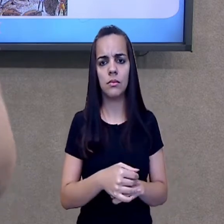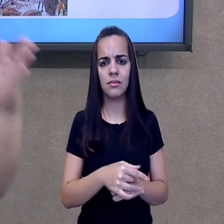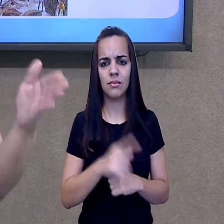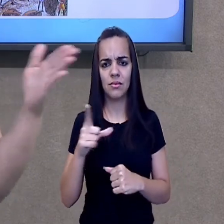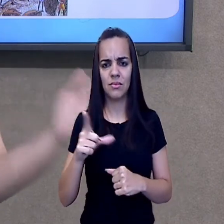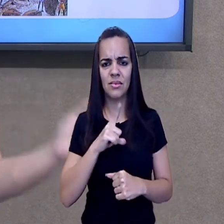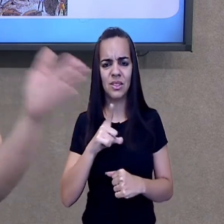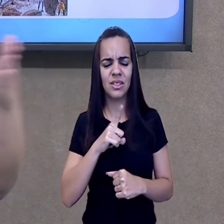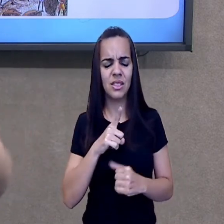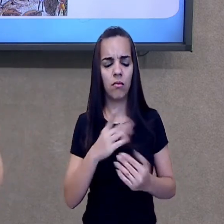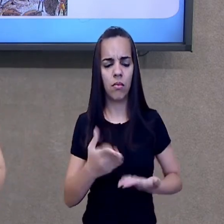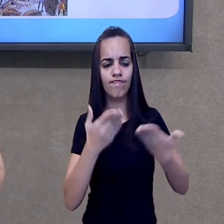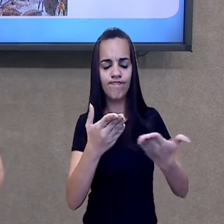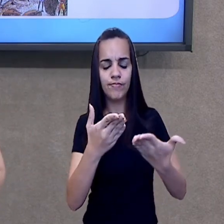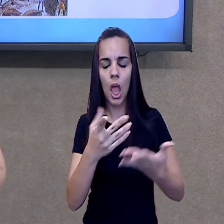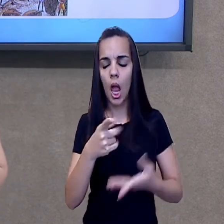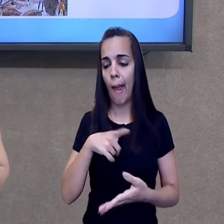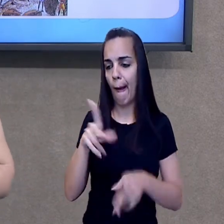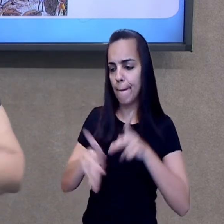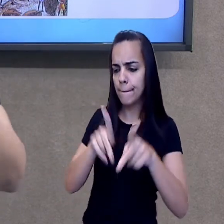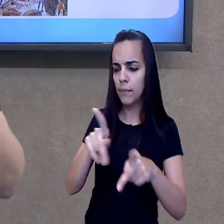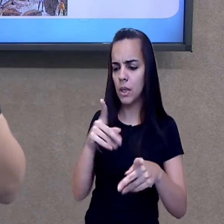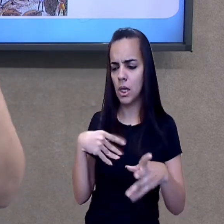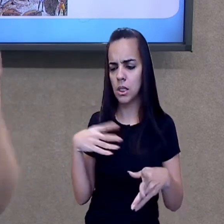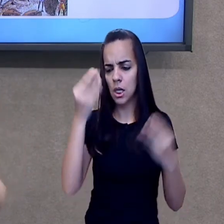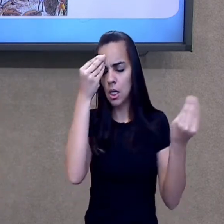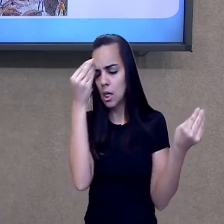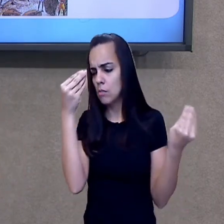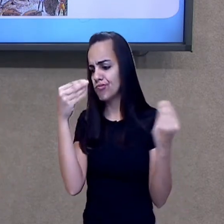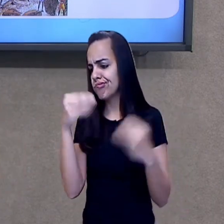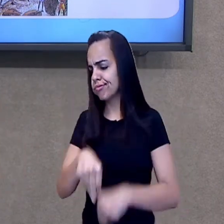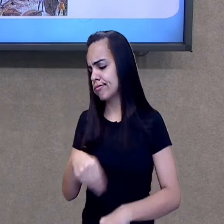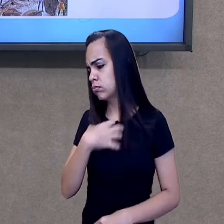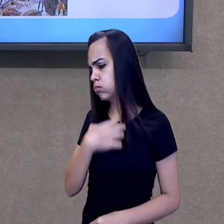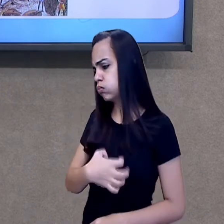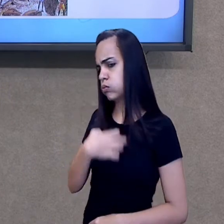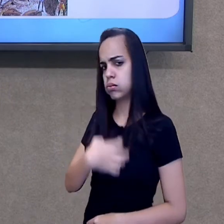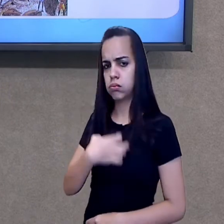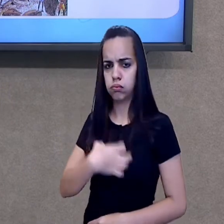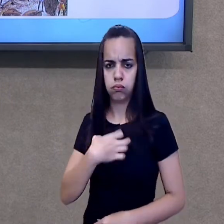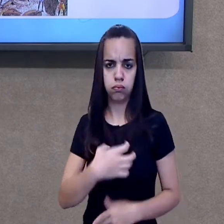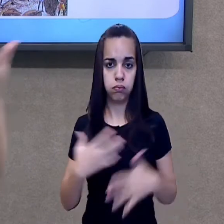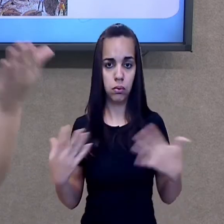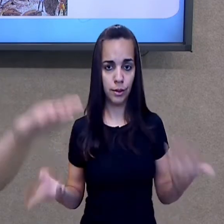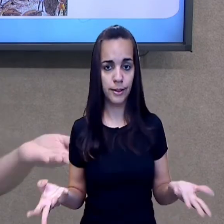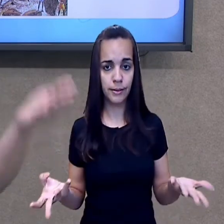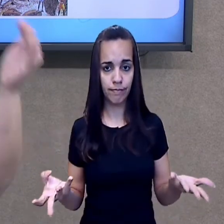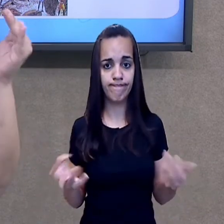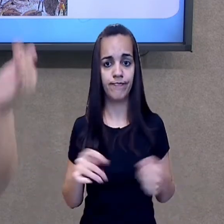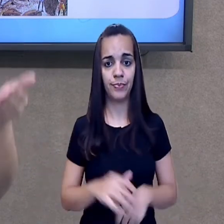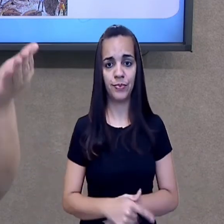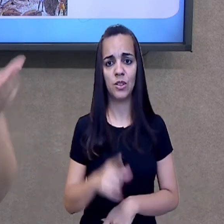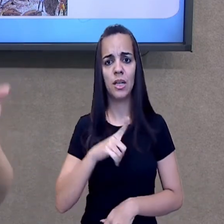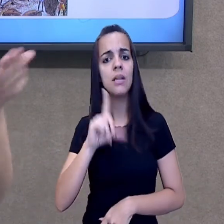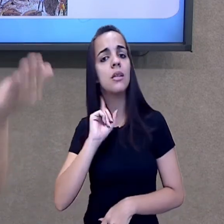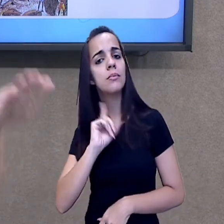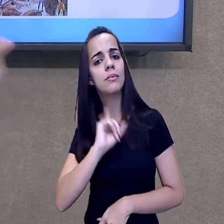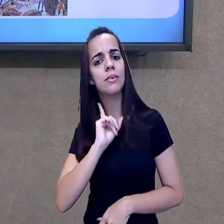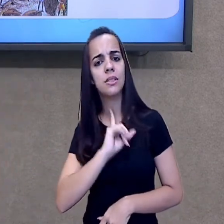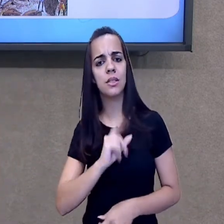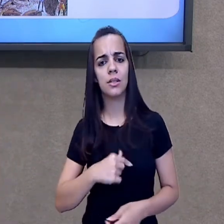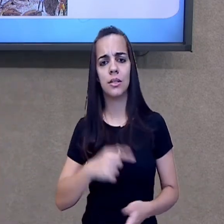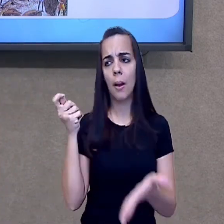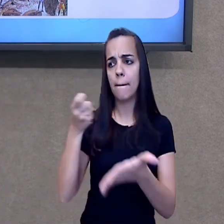alta insatisfação na população, principalmente nos fazendeiros rurais e donos de minas que queriam pagar